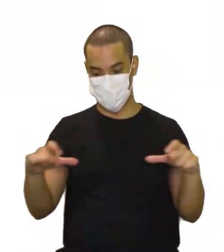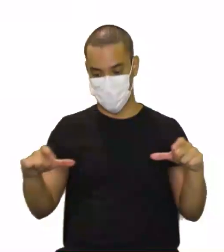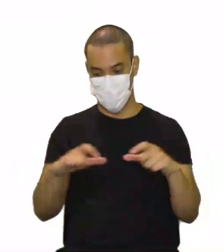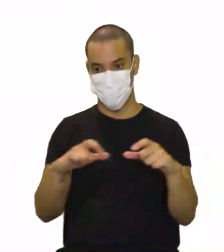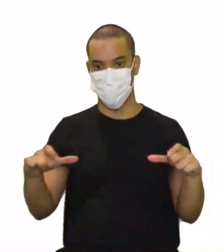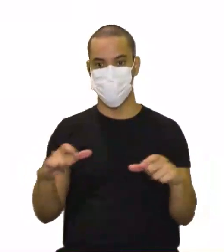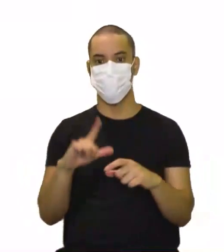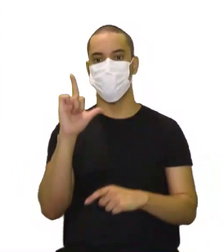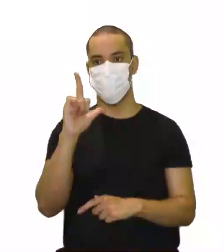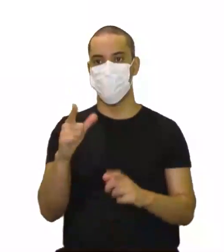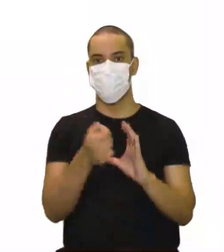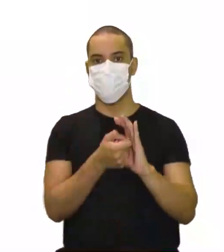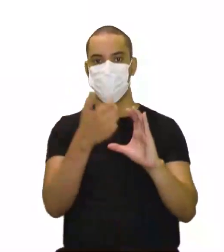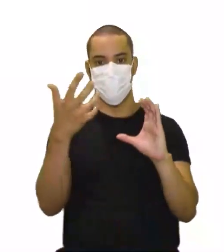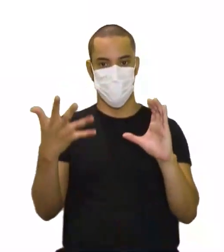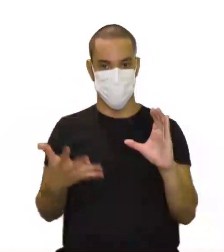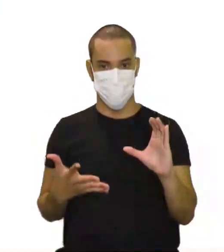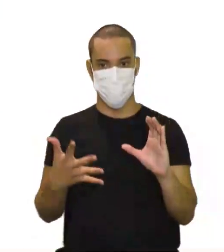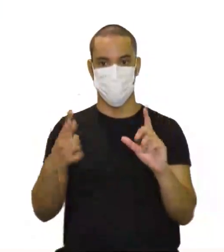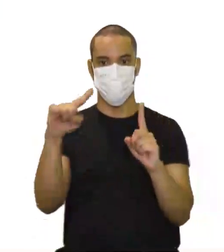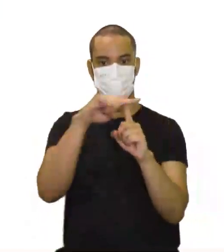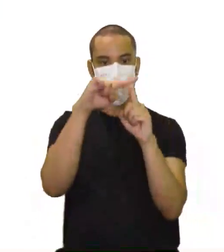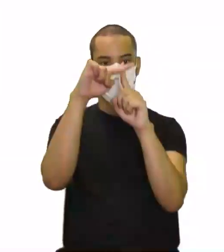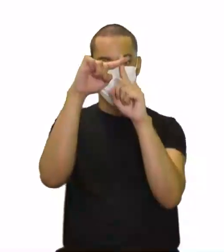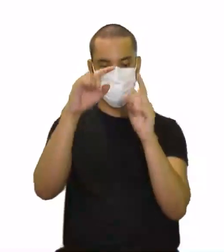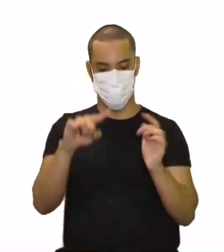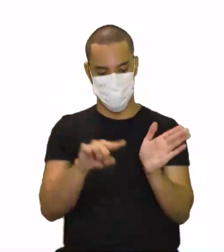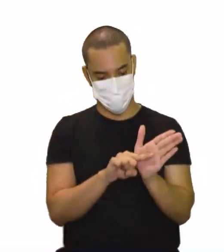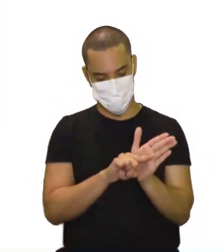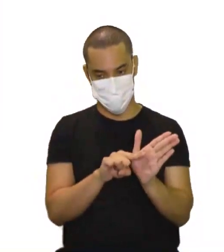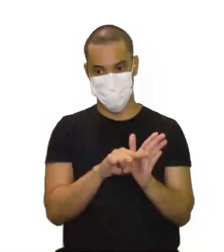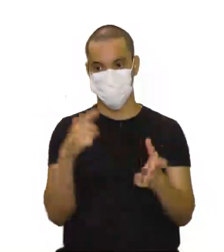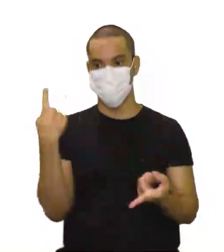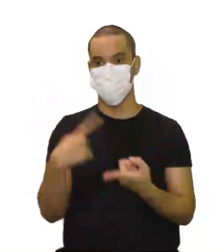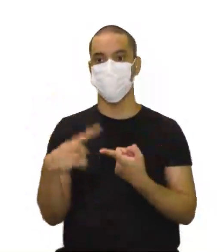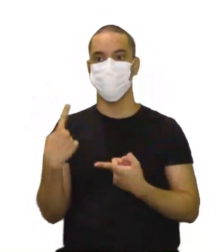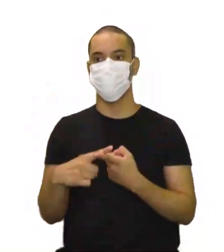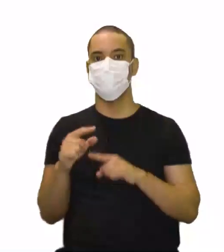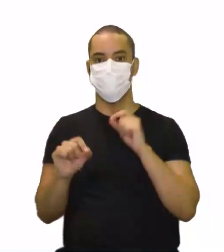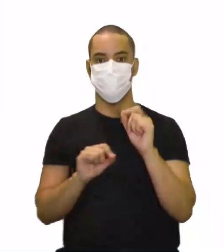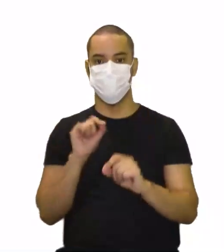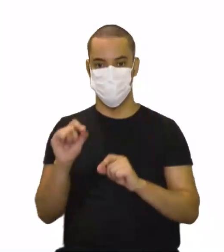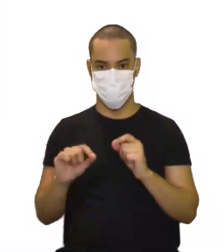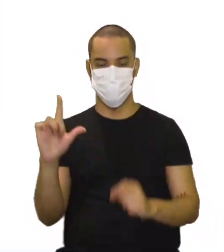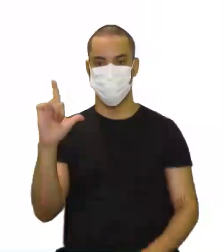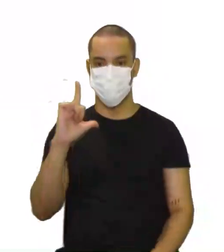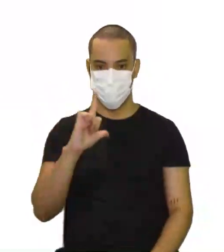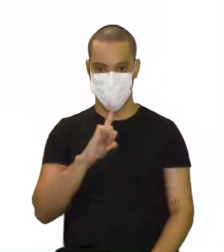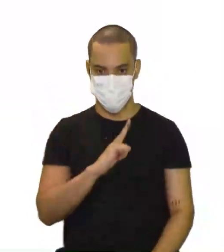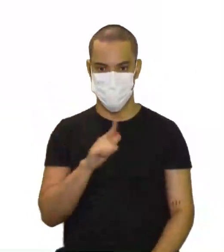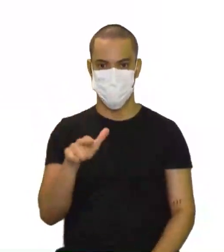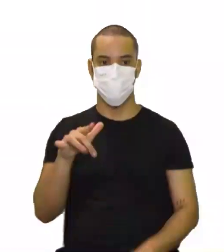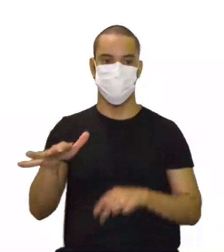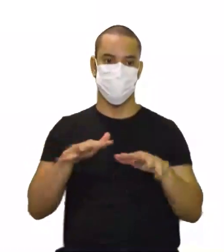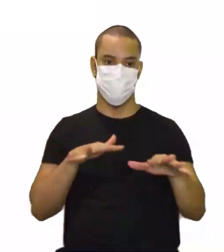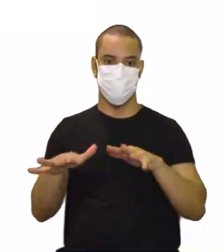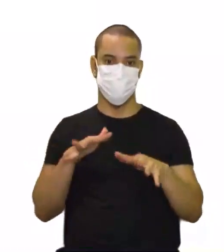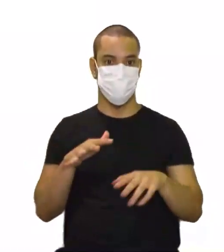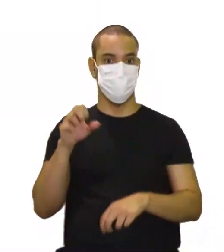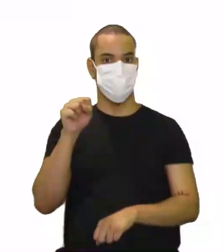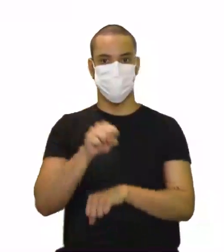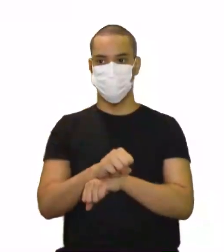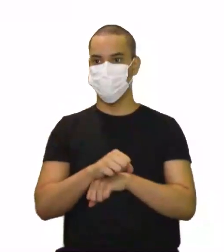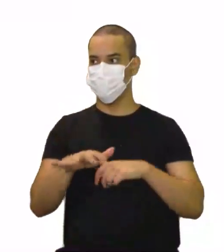de polarização, polo positivo e polo negativo, enquanto estiver em movimento.